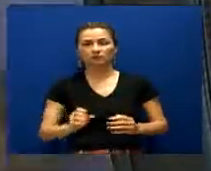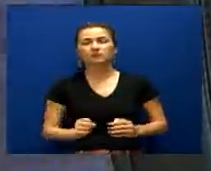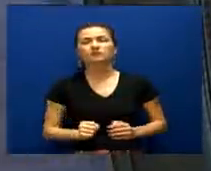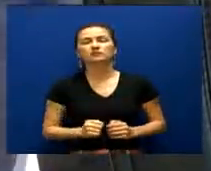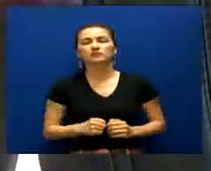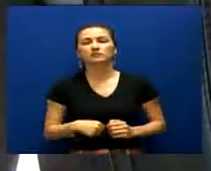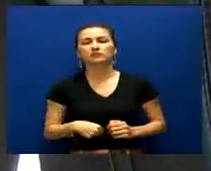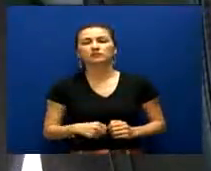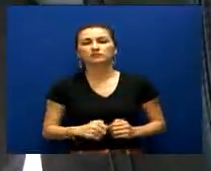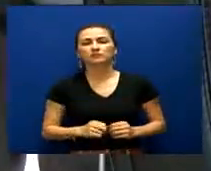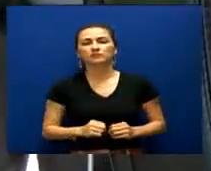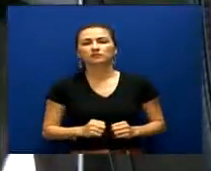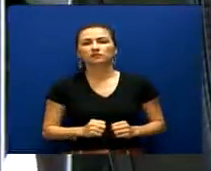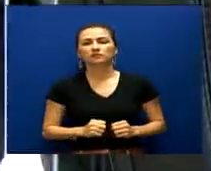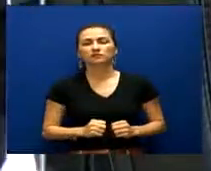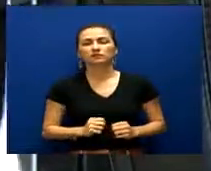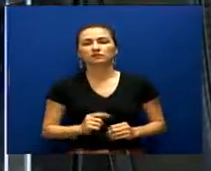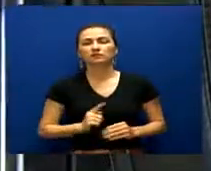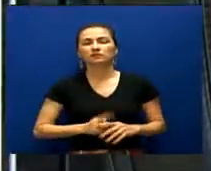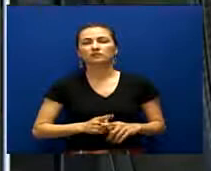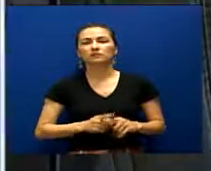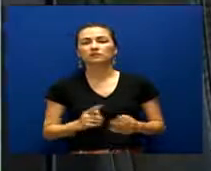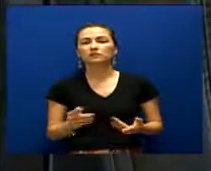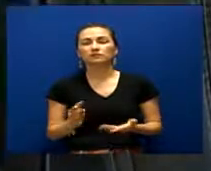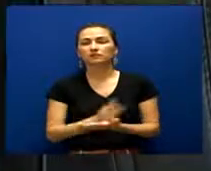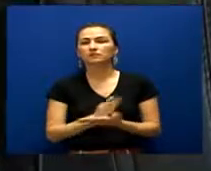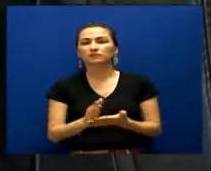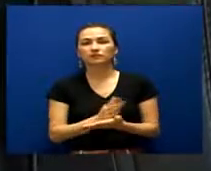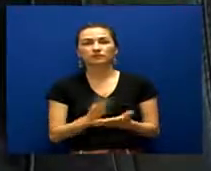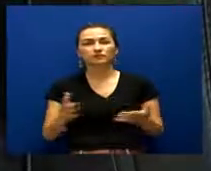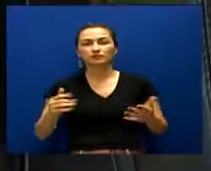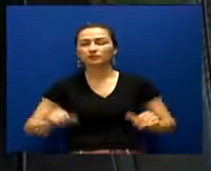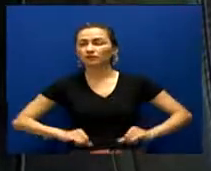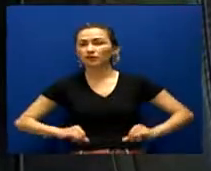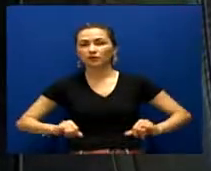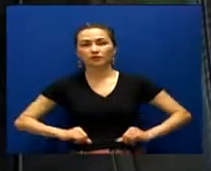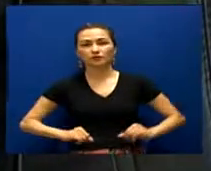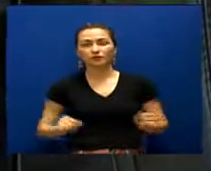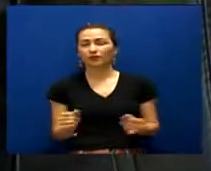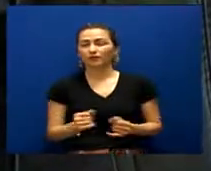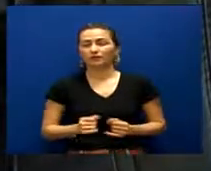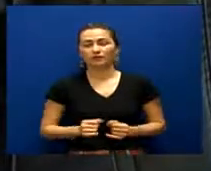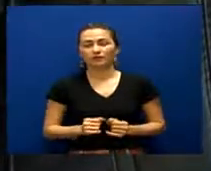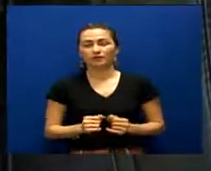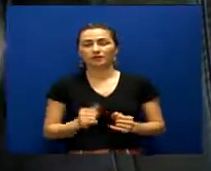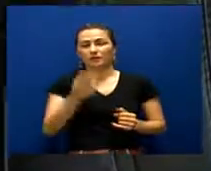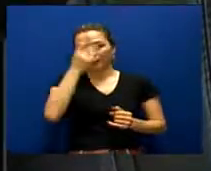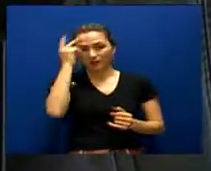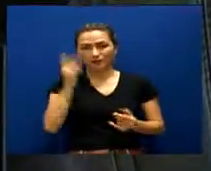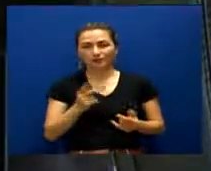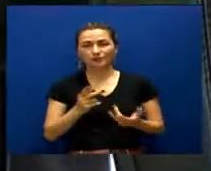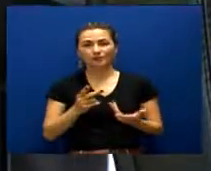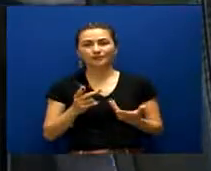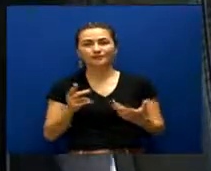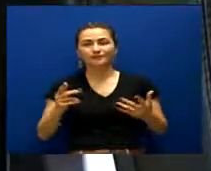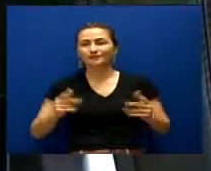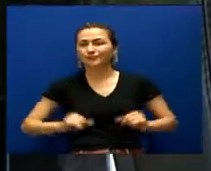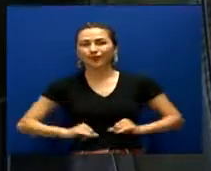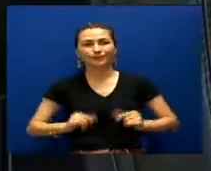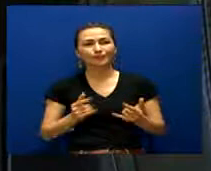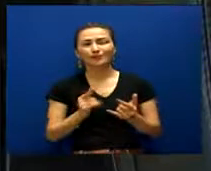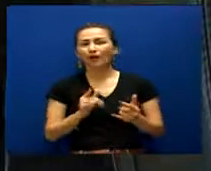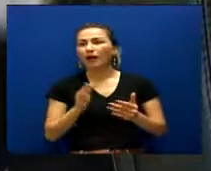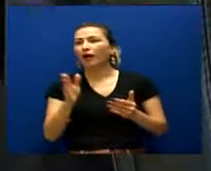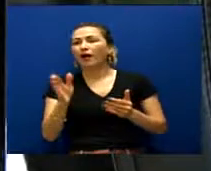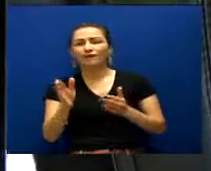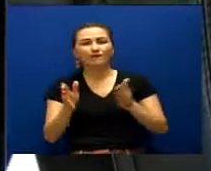salvação para aqueles que não têm guarida, para aqueles que não têm para onde ir. Eu me lembro bem, é que eu tenho só 3 minutos, eu falo muito,